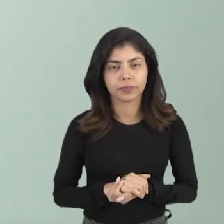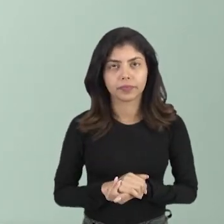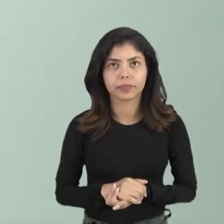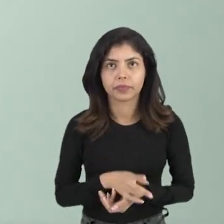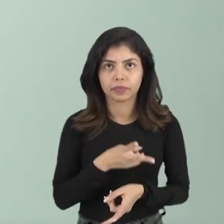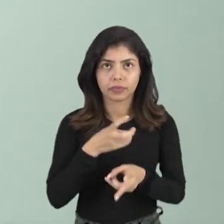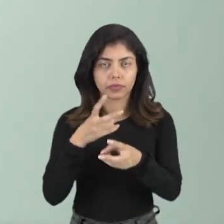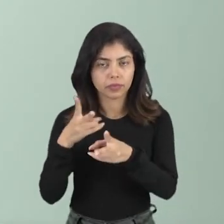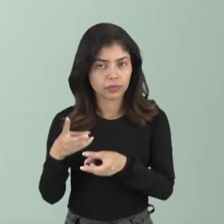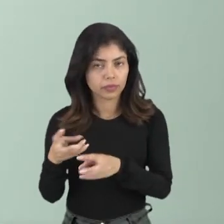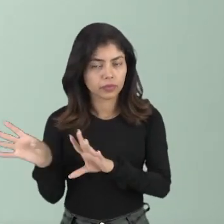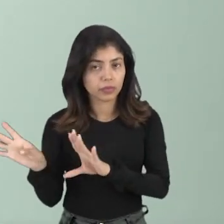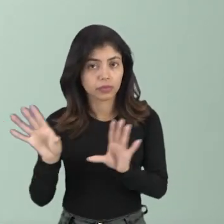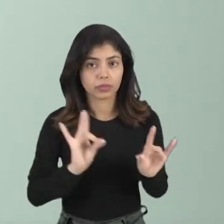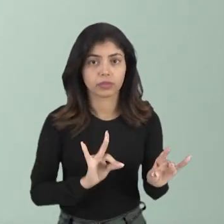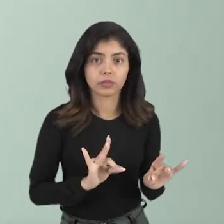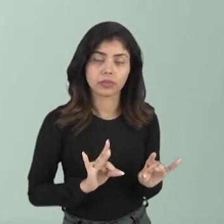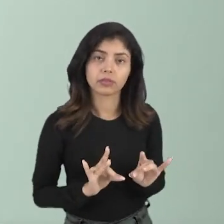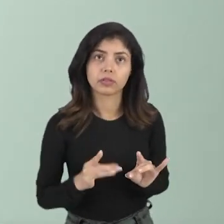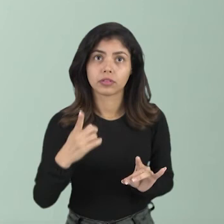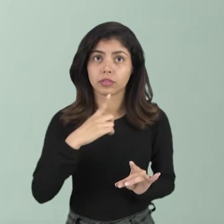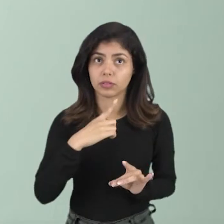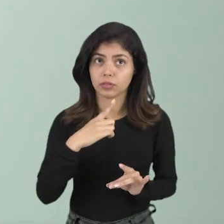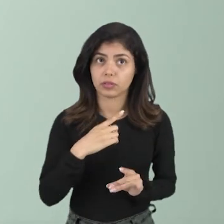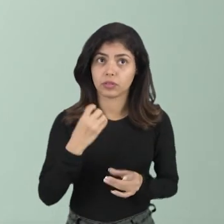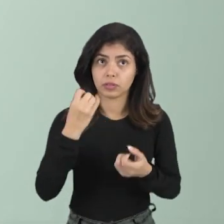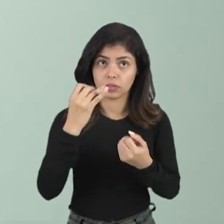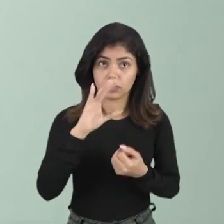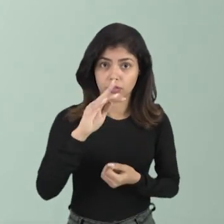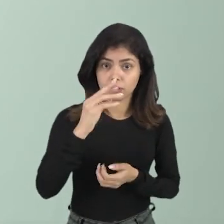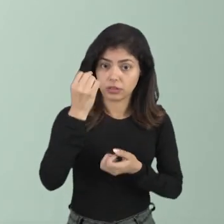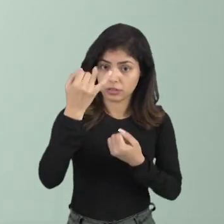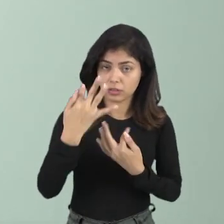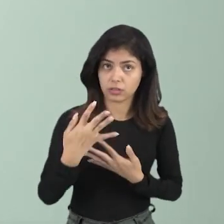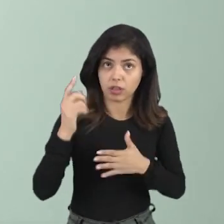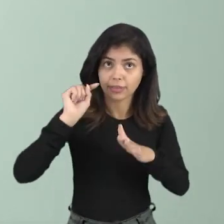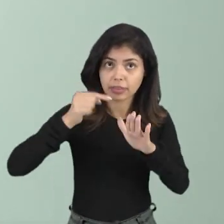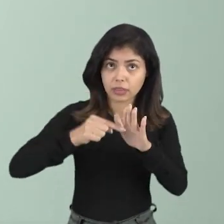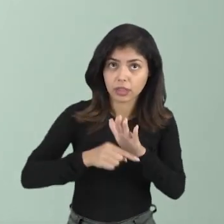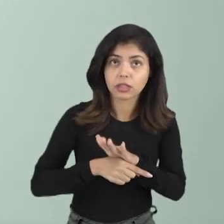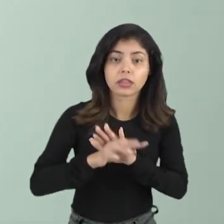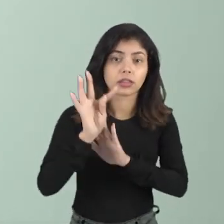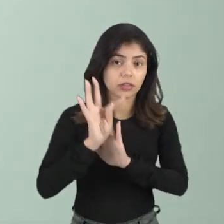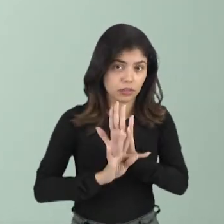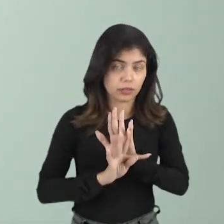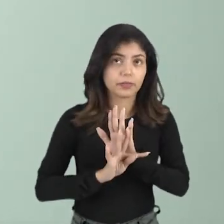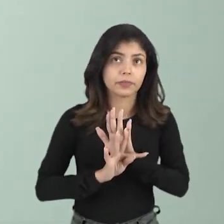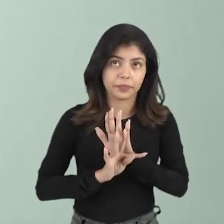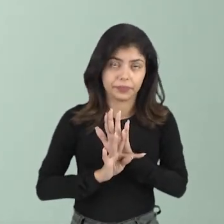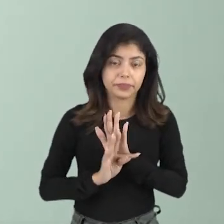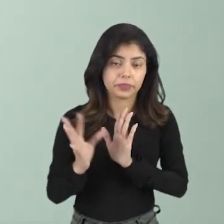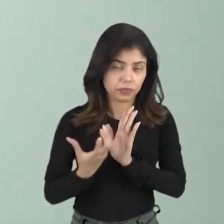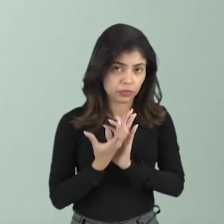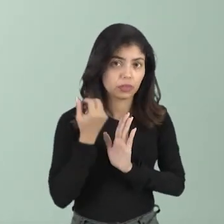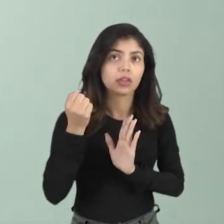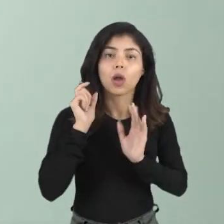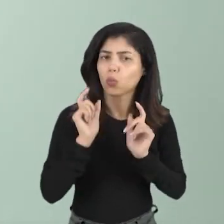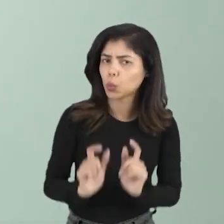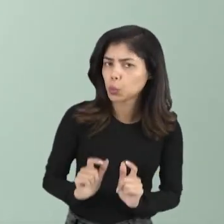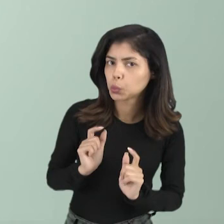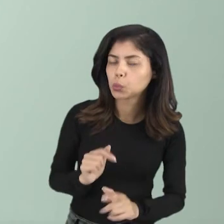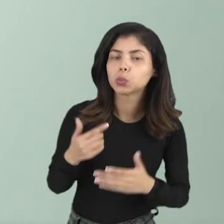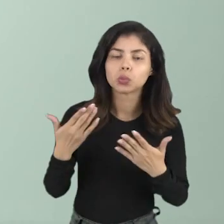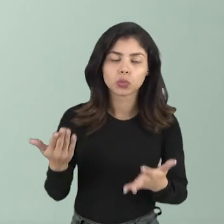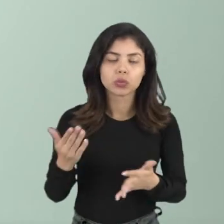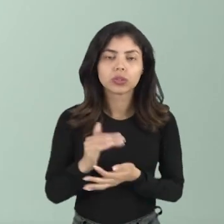aí o que ele traz, né? Ocorre a citação da fonte do intertexto, né? Do texto que você tirou, da onde